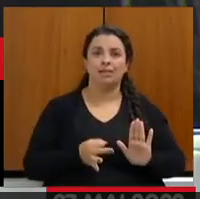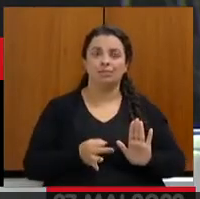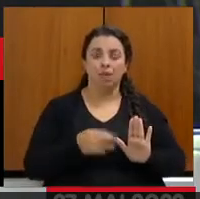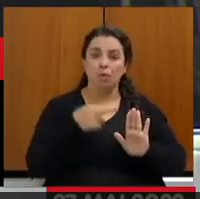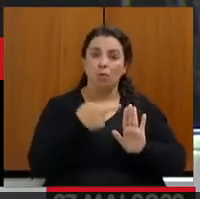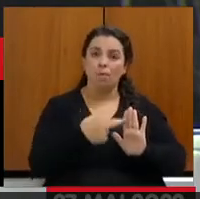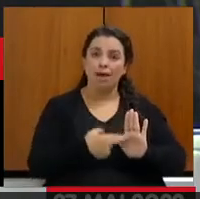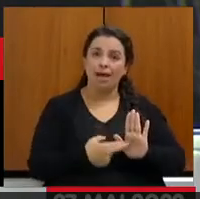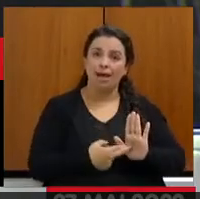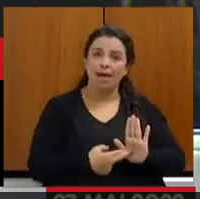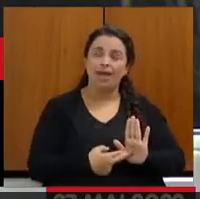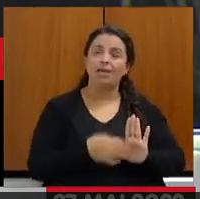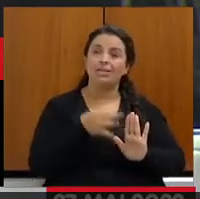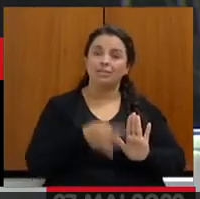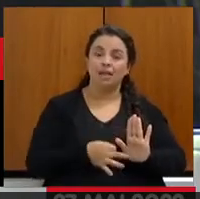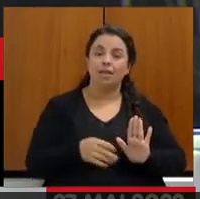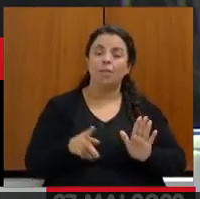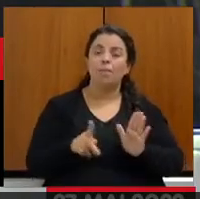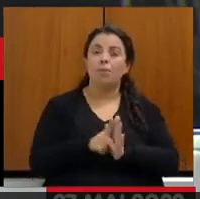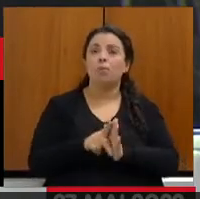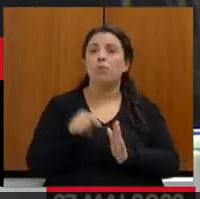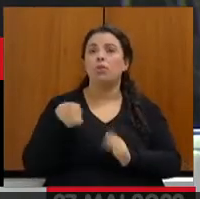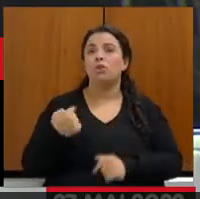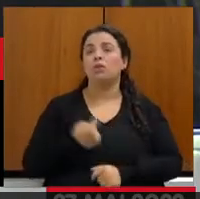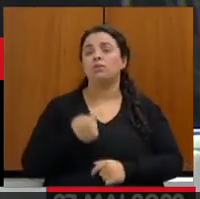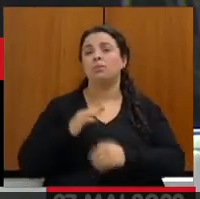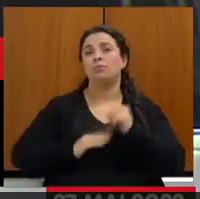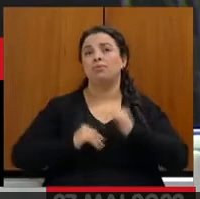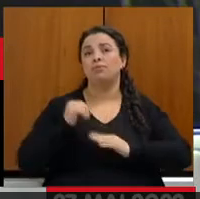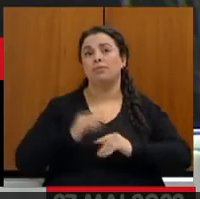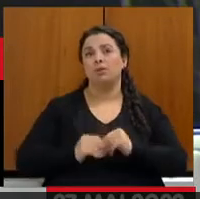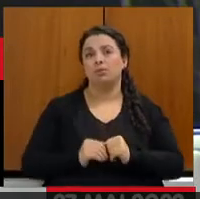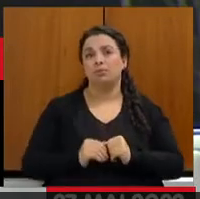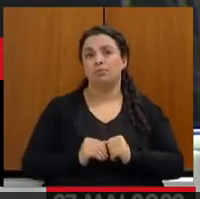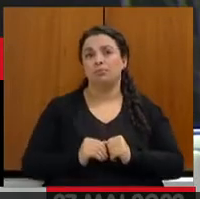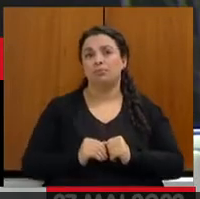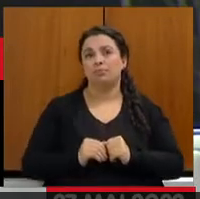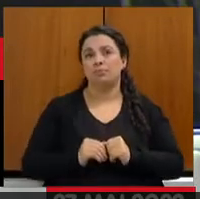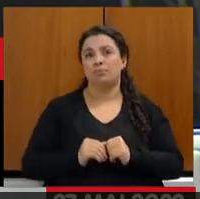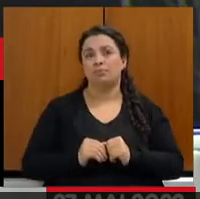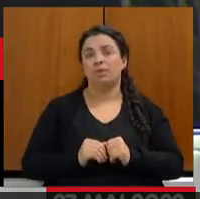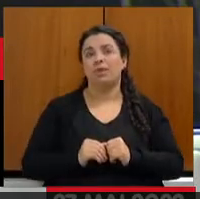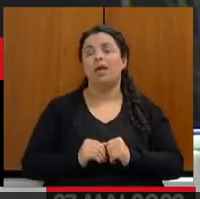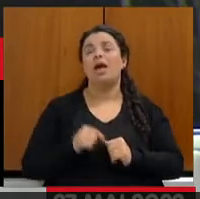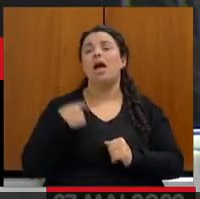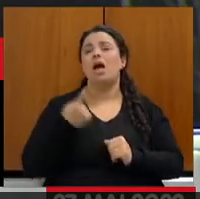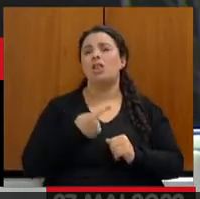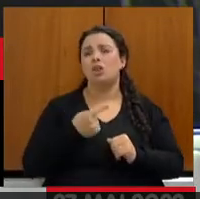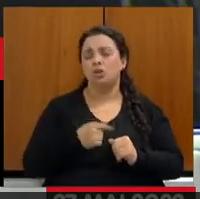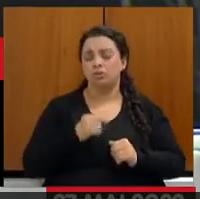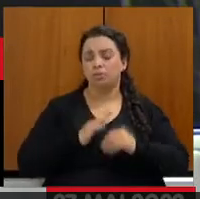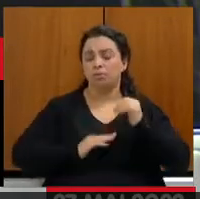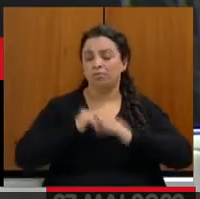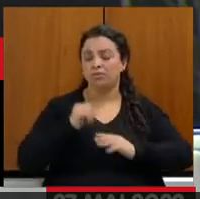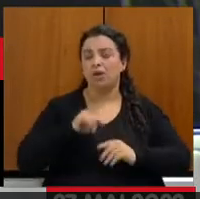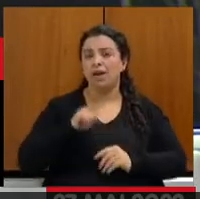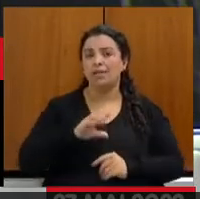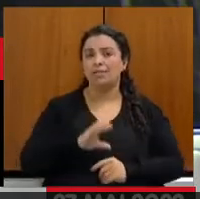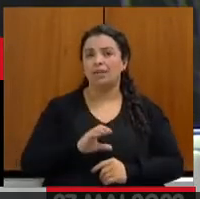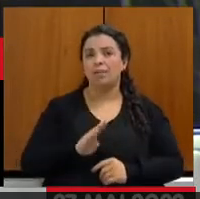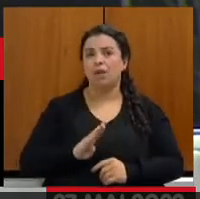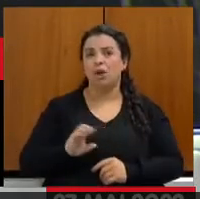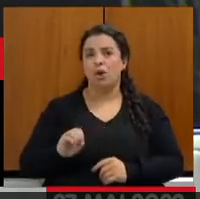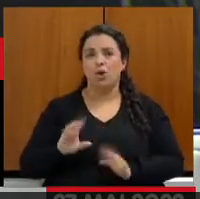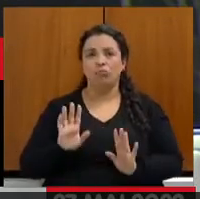regulamentada no chão a classificação é sebel é classificação brasileira de ocupação Então hoje é como trabalho